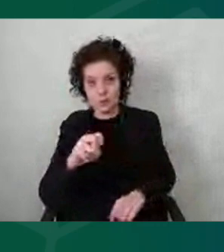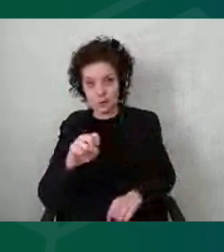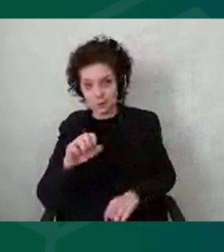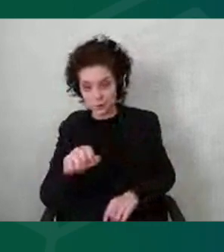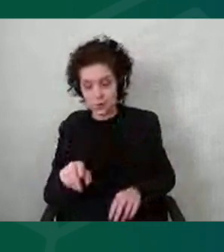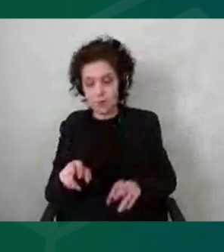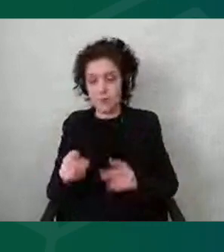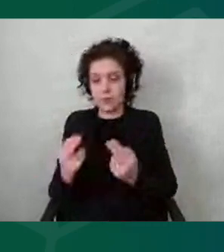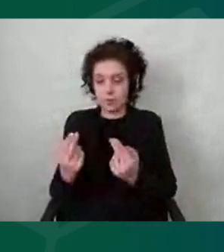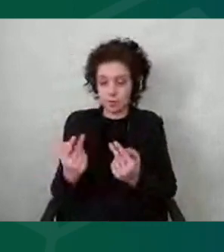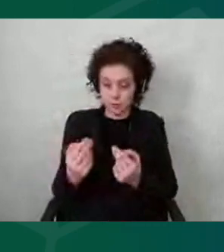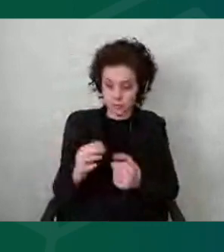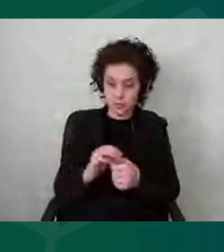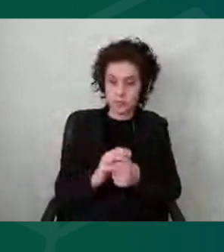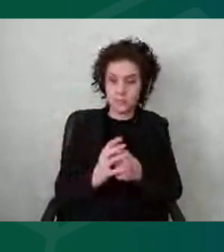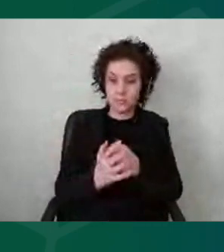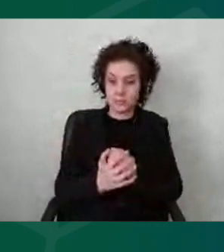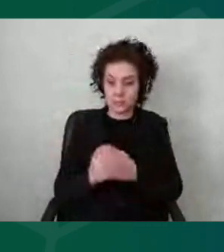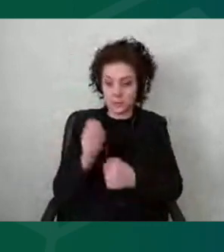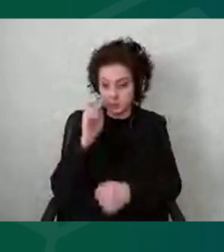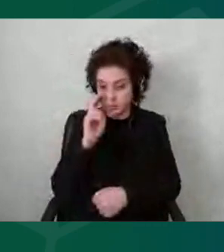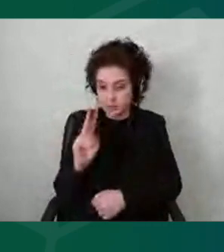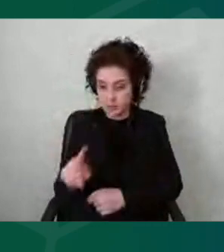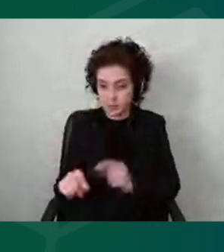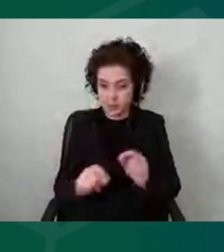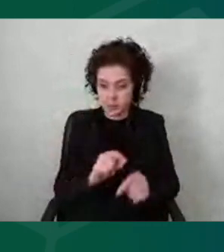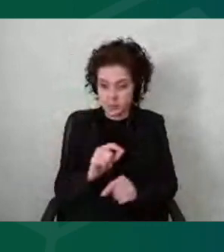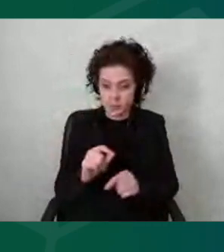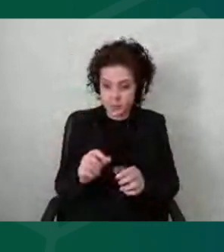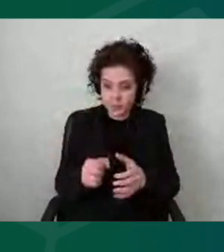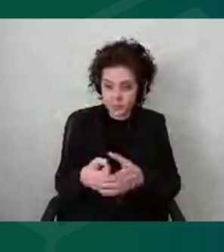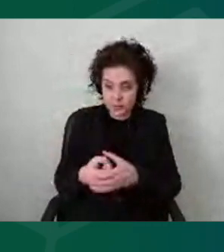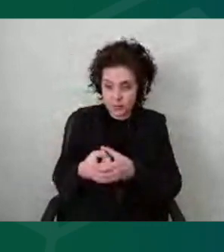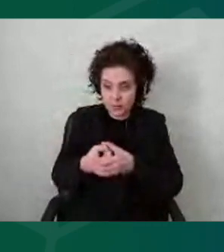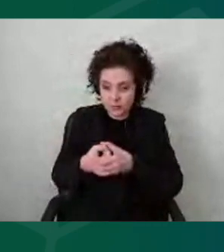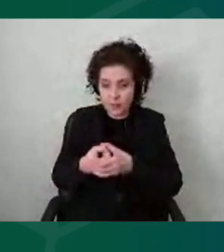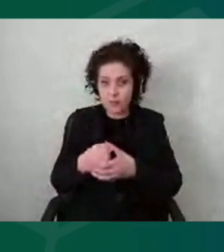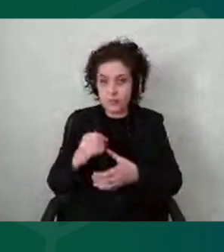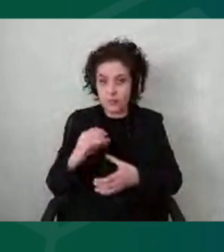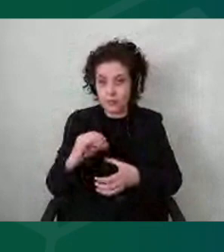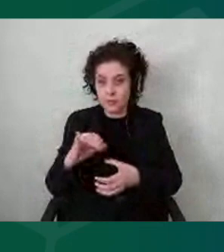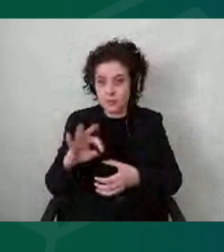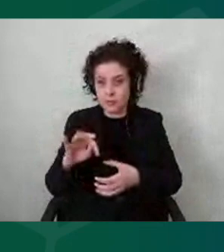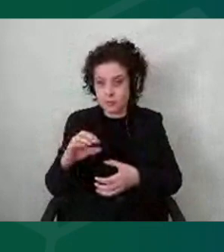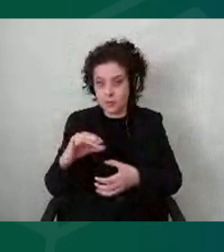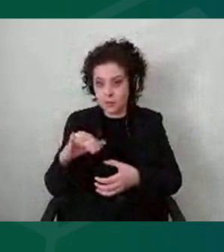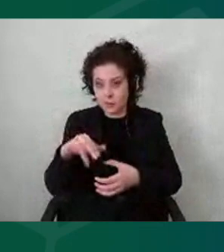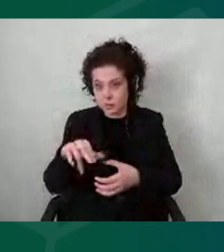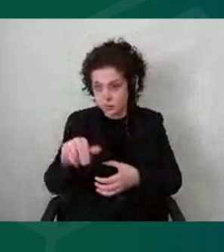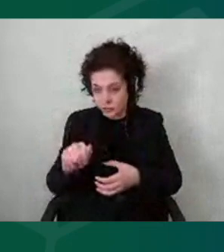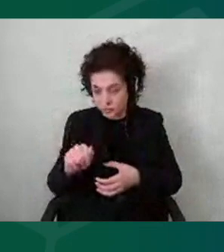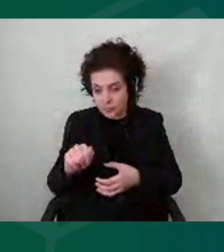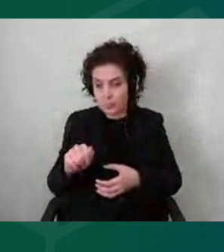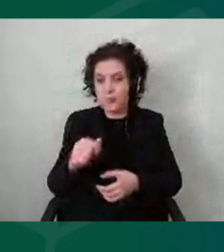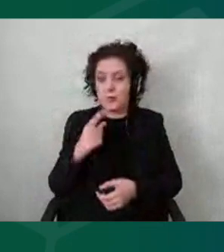vocês vejam a segregação de citocinas plasmáticas, avaliada aqui